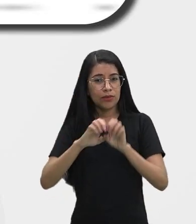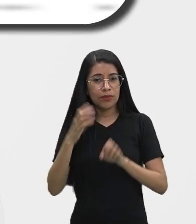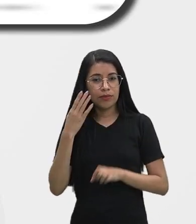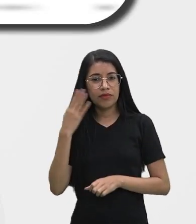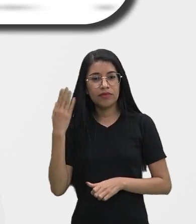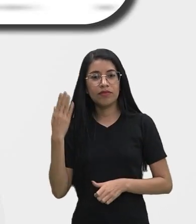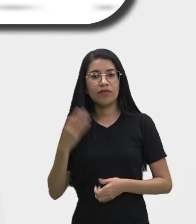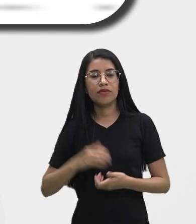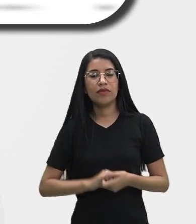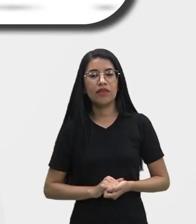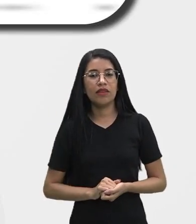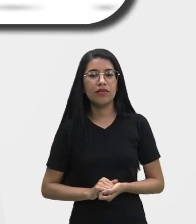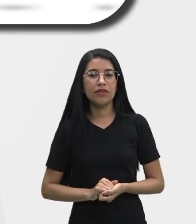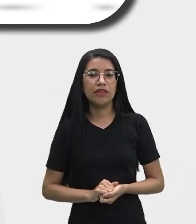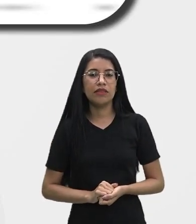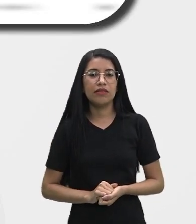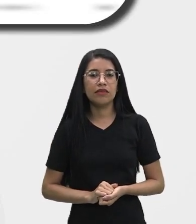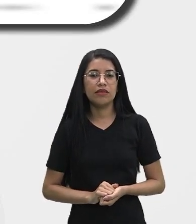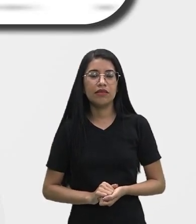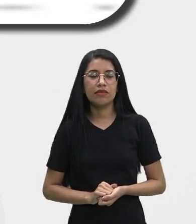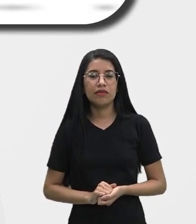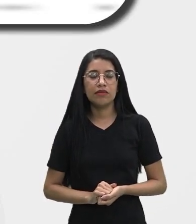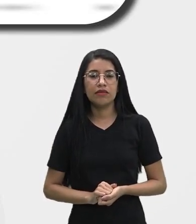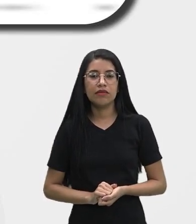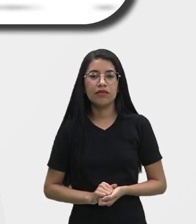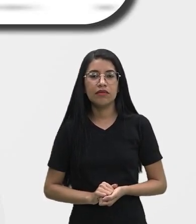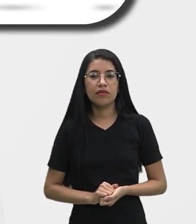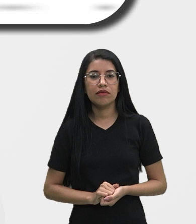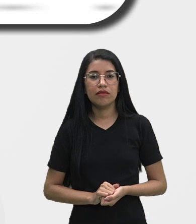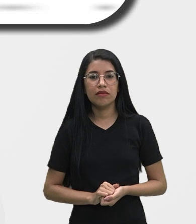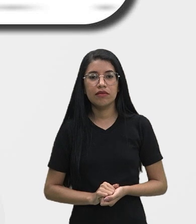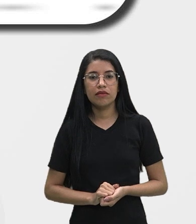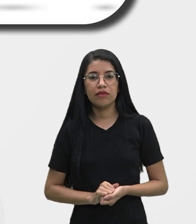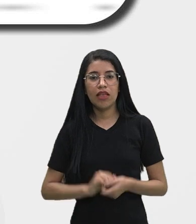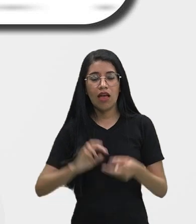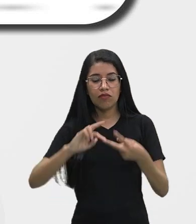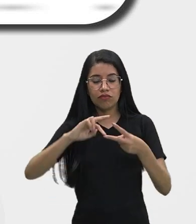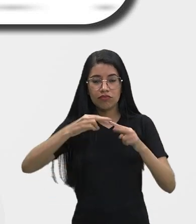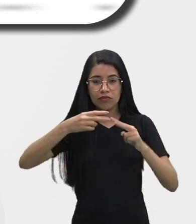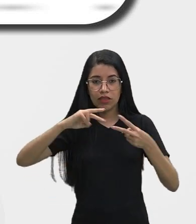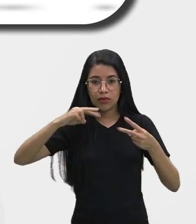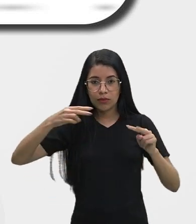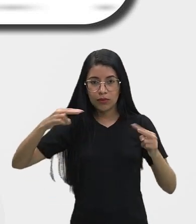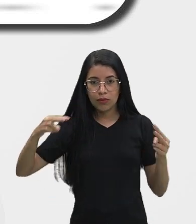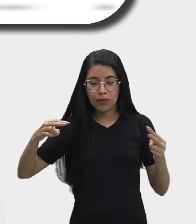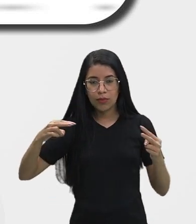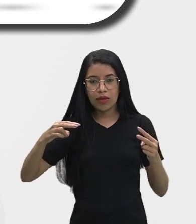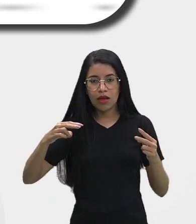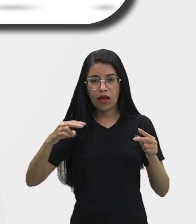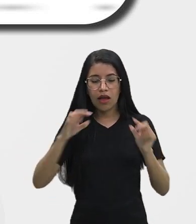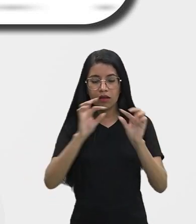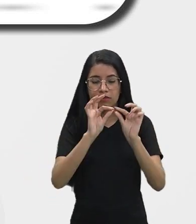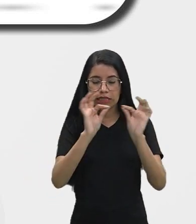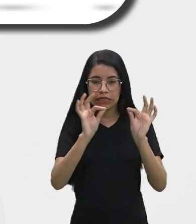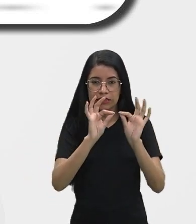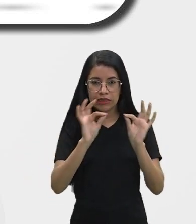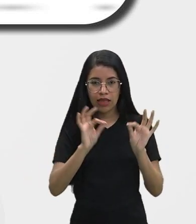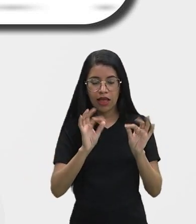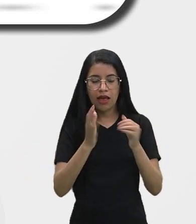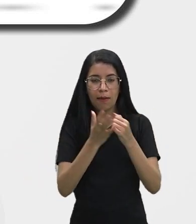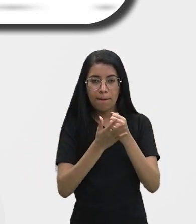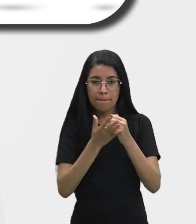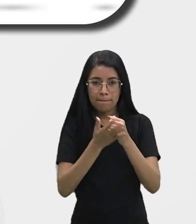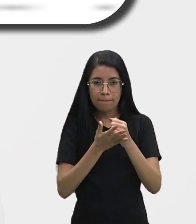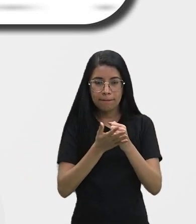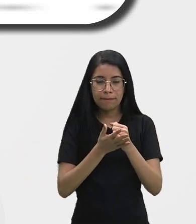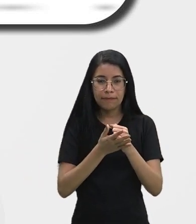DNA, né, gente? A estrutura do nosso DNA, fita dupla, Cada pedacinho é chamado de base e